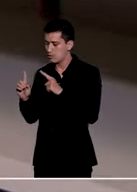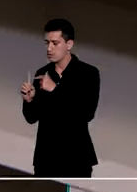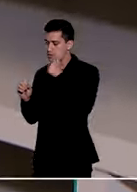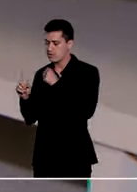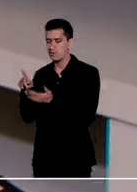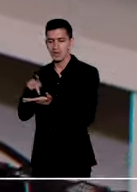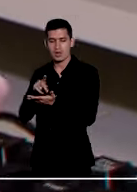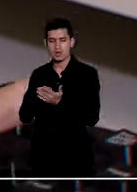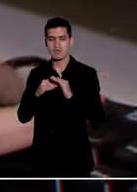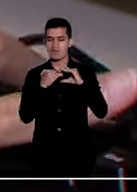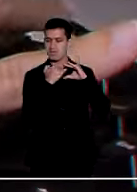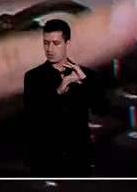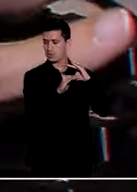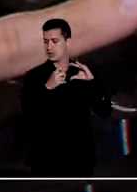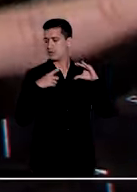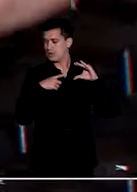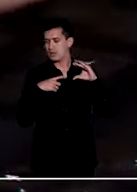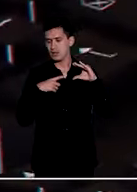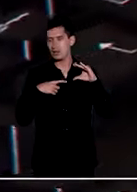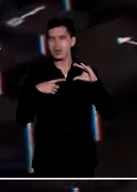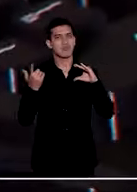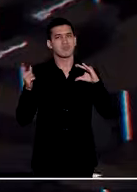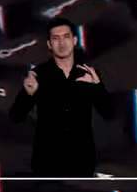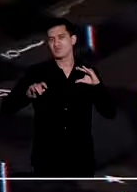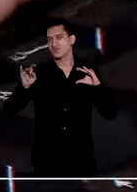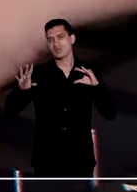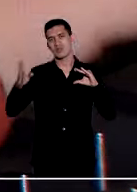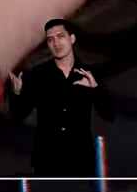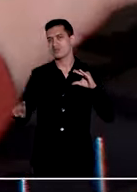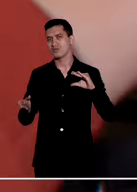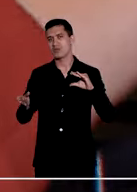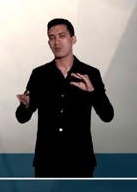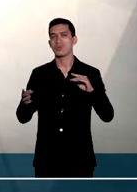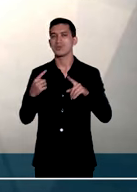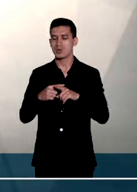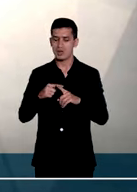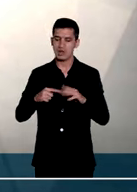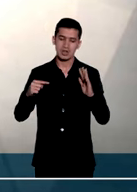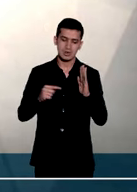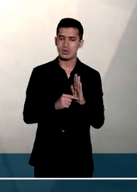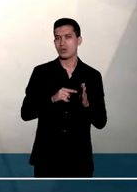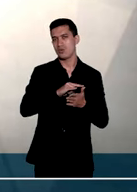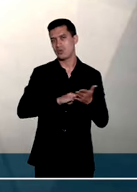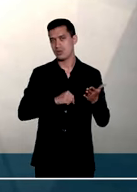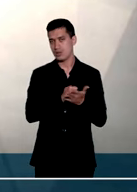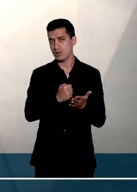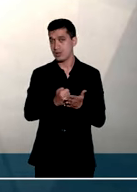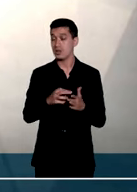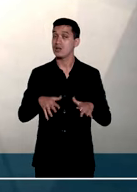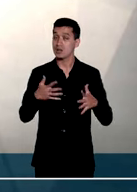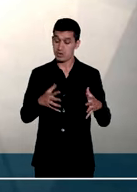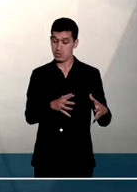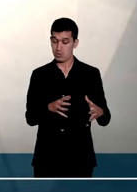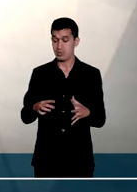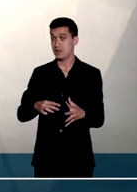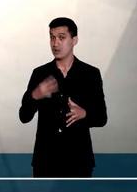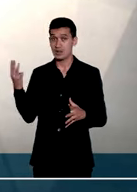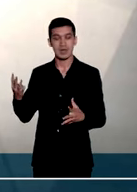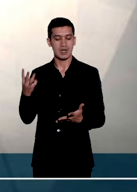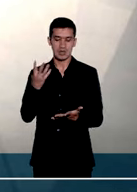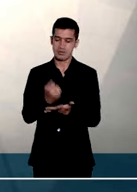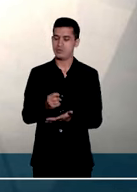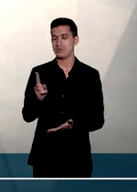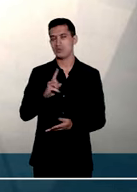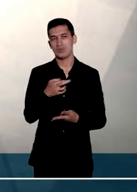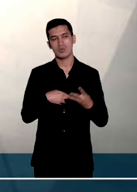ao conhecimento da locadora disposição da locatária de denunciar o contrato a terceira turma por unan negou o provimento